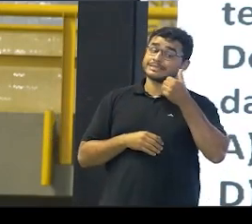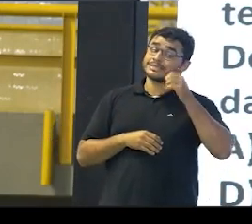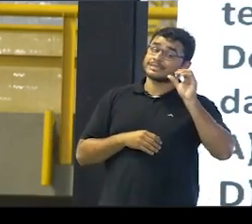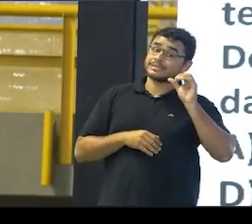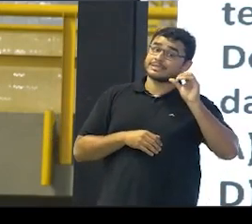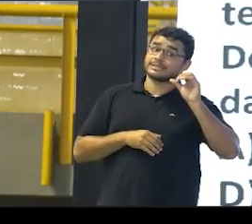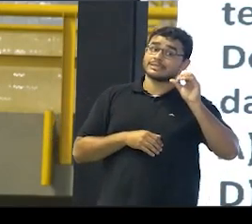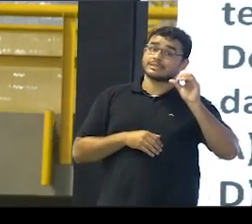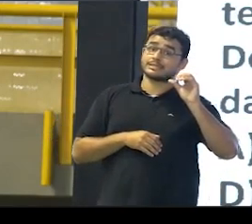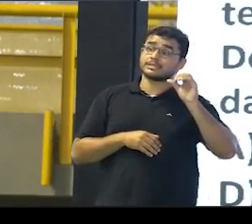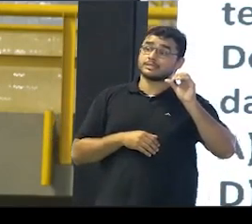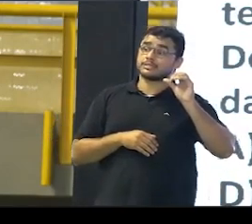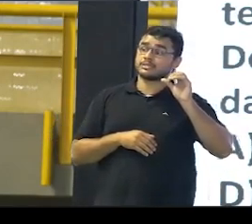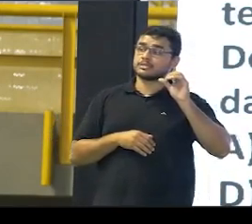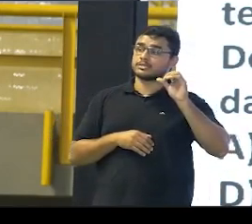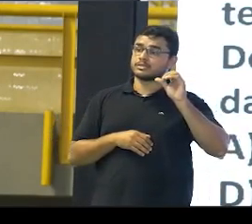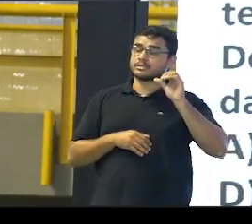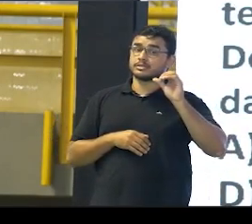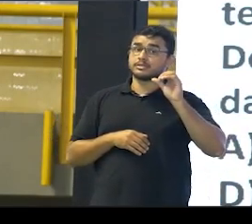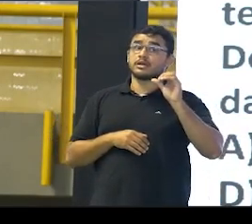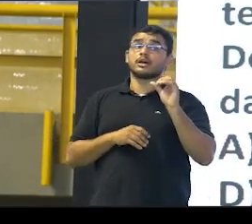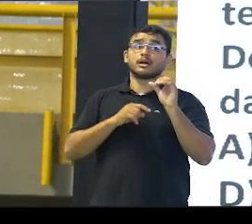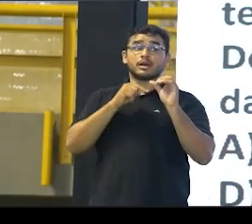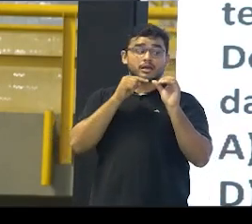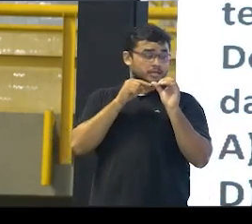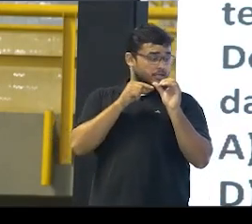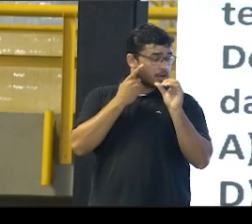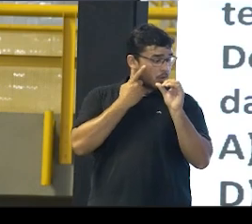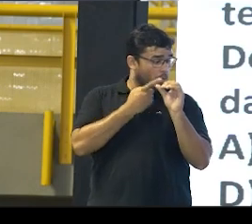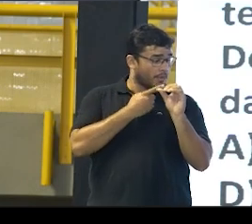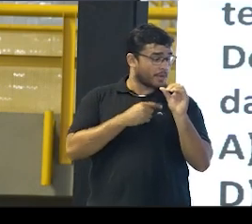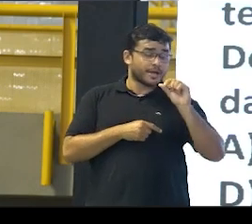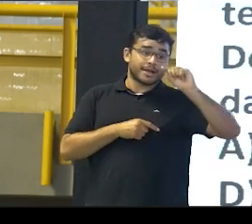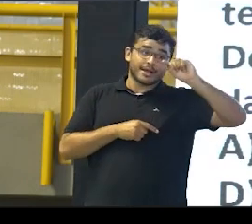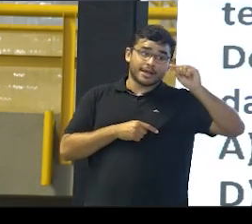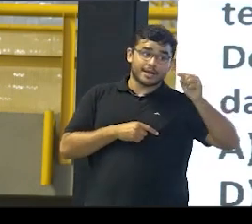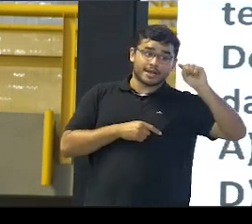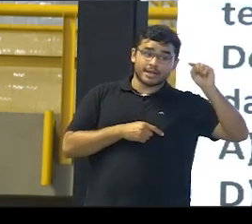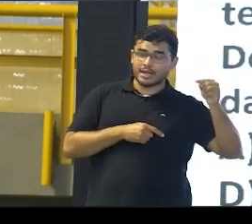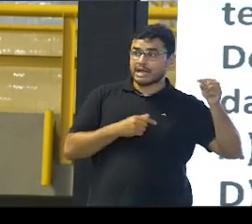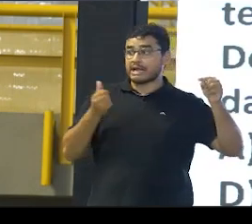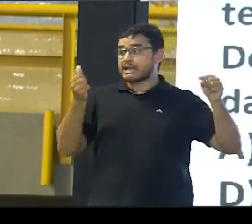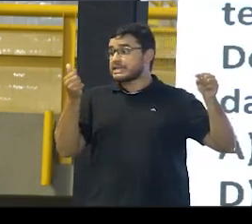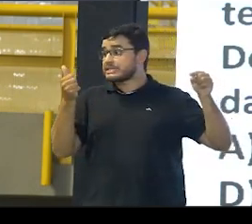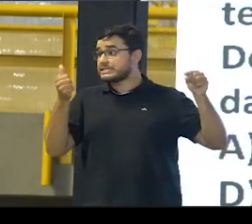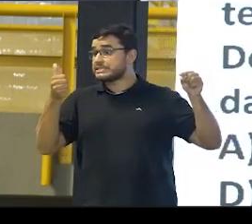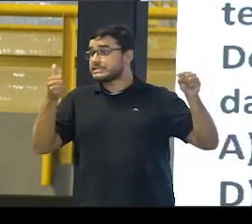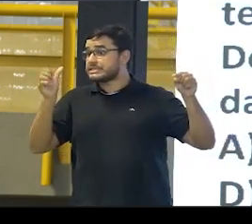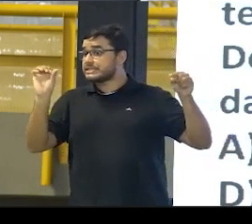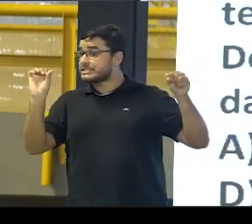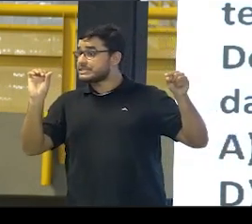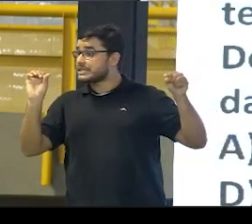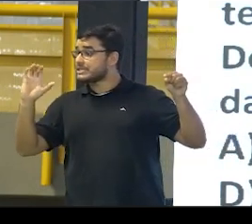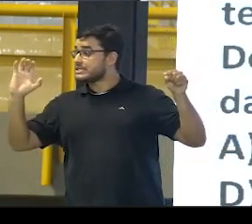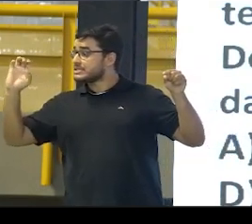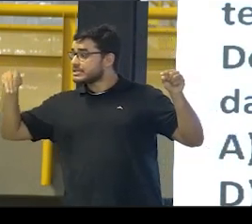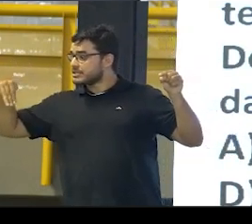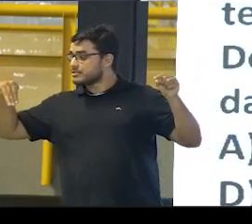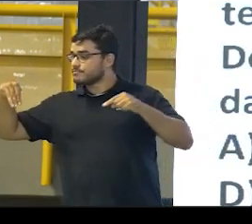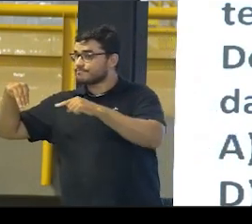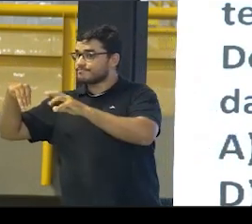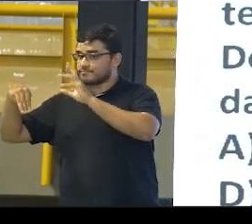quê? 16. Dá uma olhada se tem 16 centímetros para marcar. Tem? Só